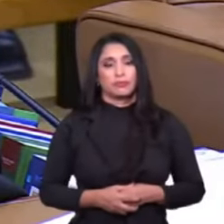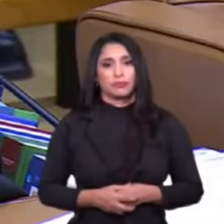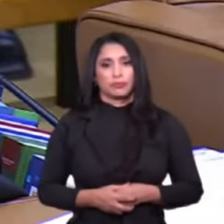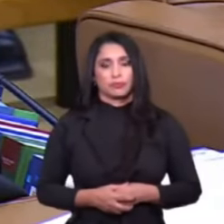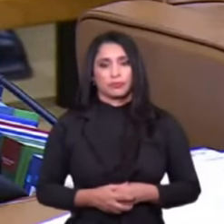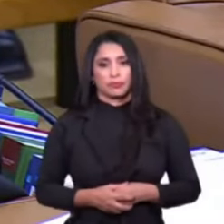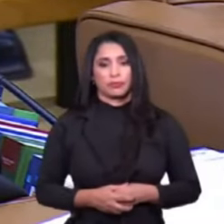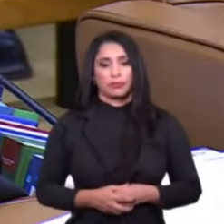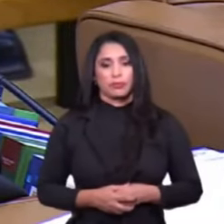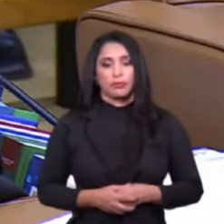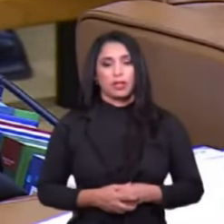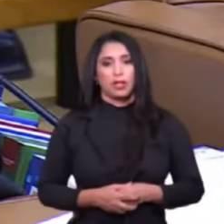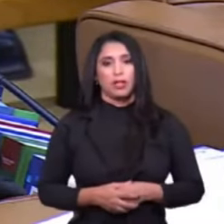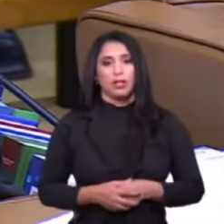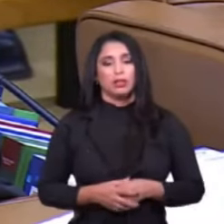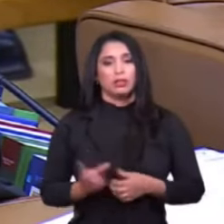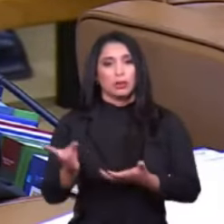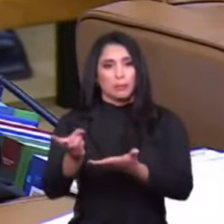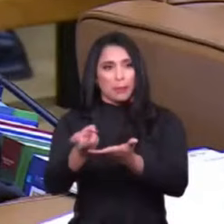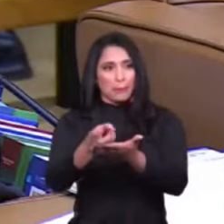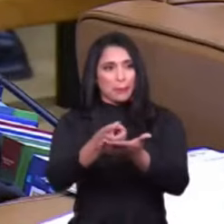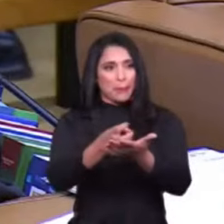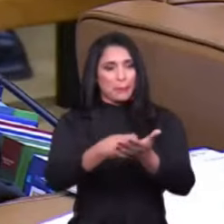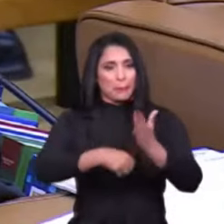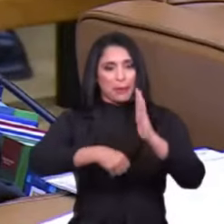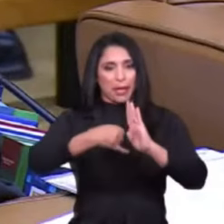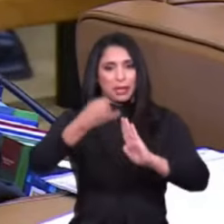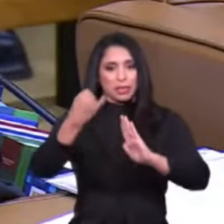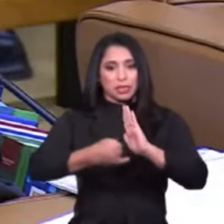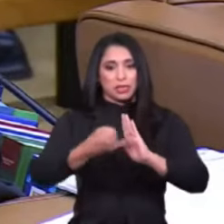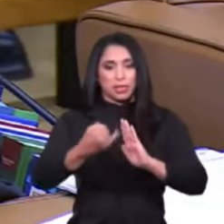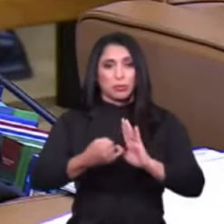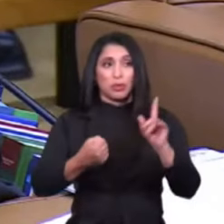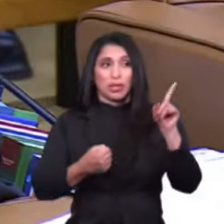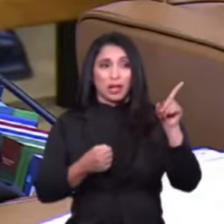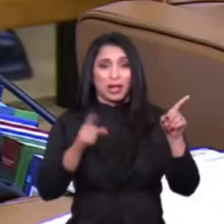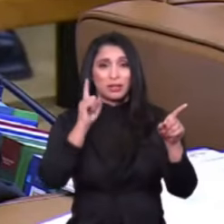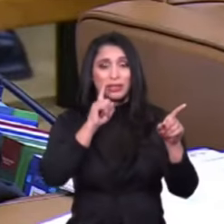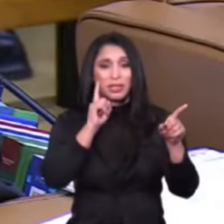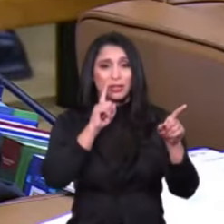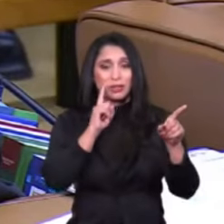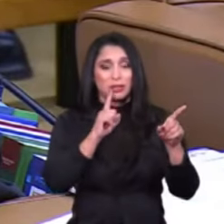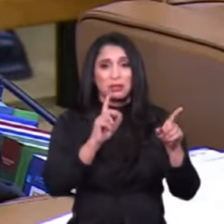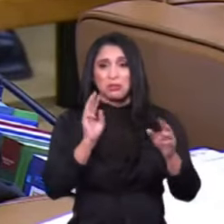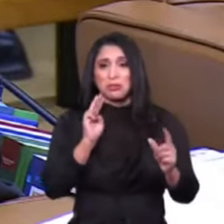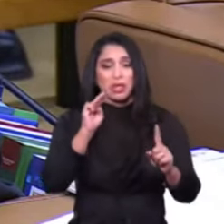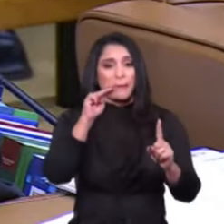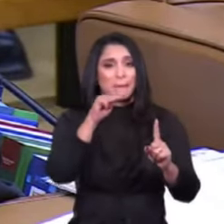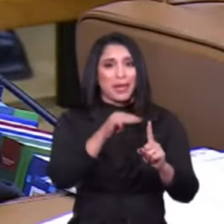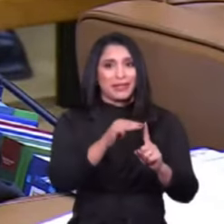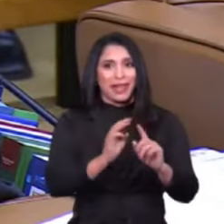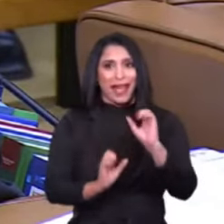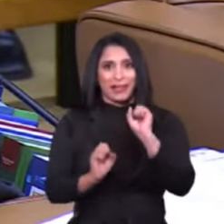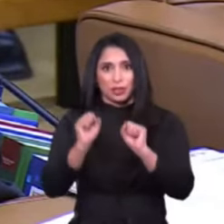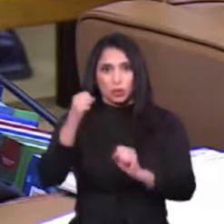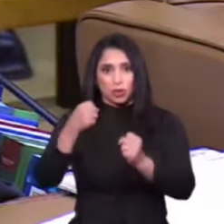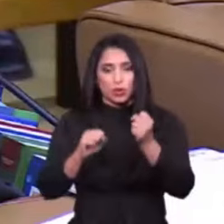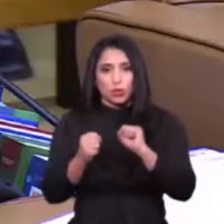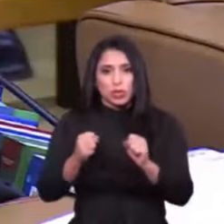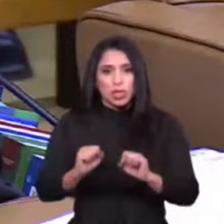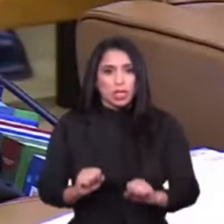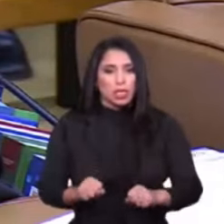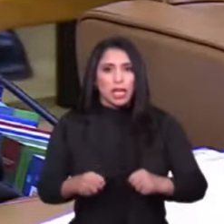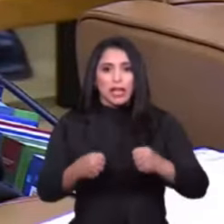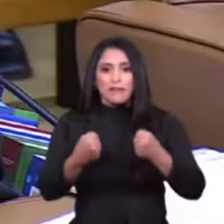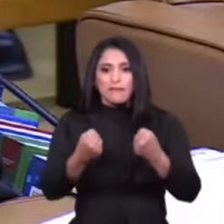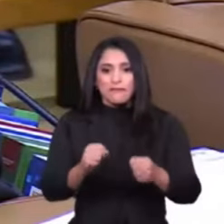Enquanto a receita tributária da maconha na Califórnia não cumpre a sua meta, os defensores da indústria estão pressionando